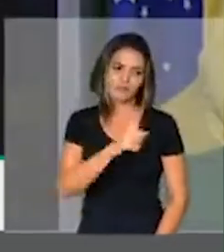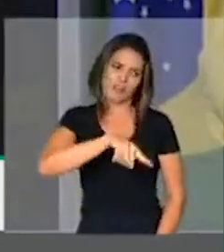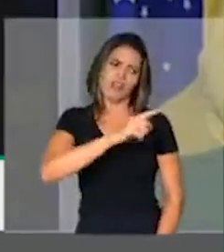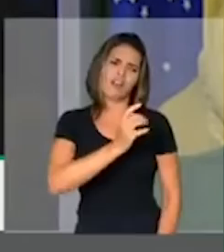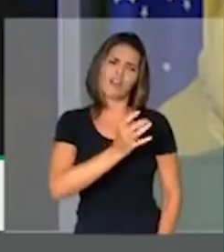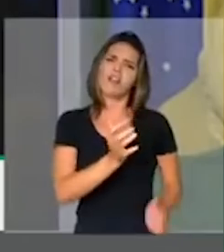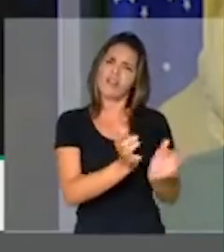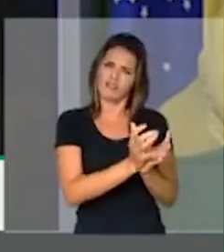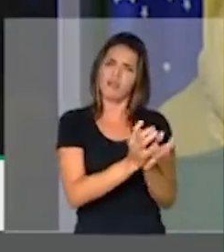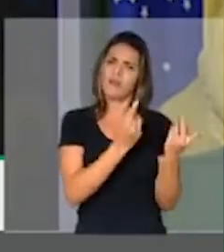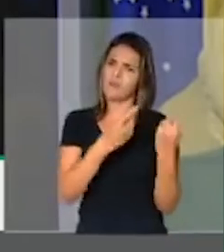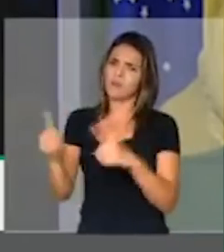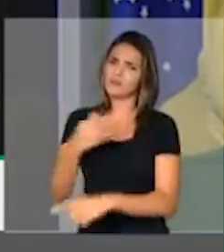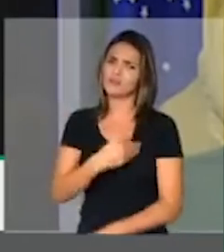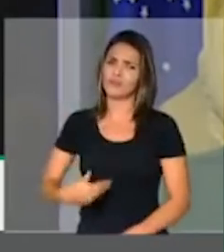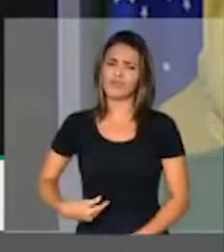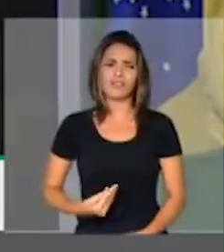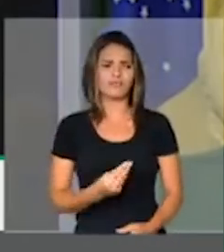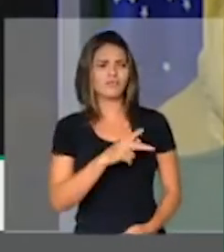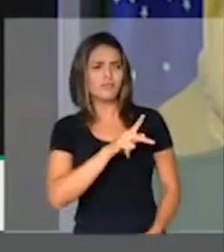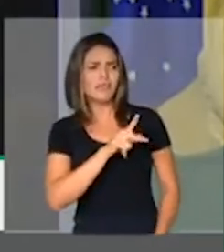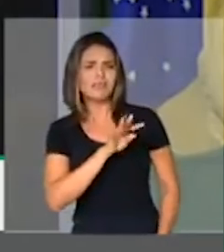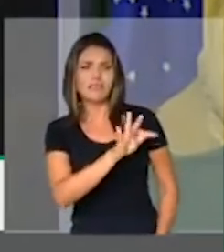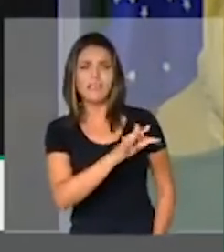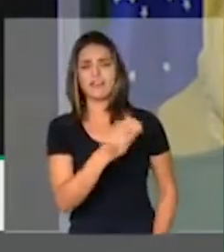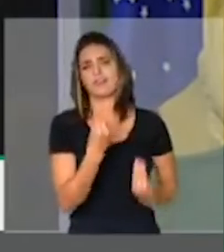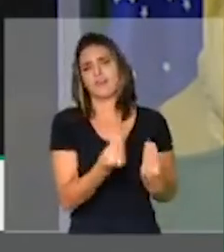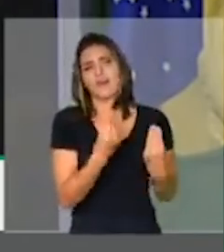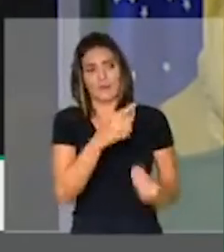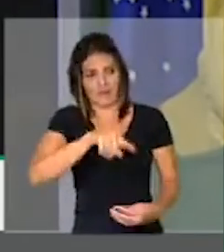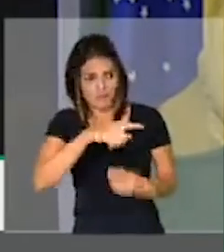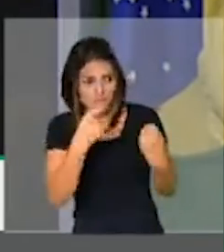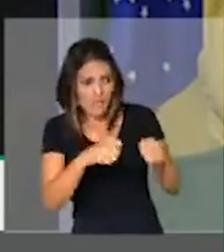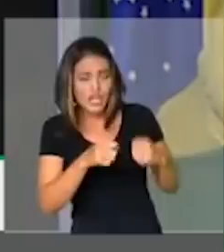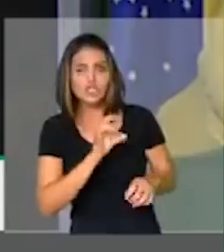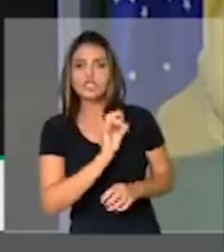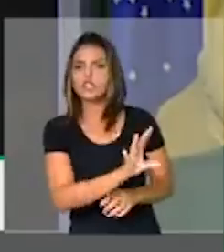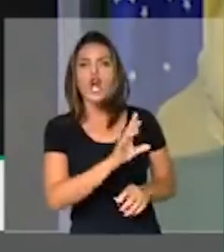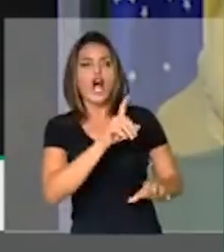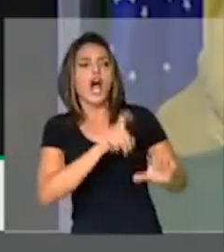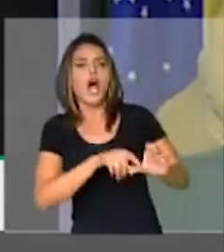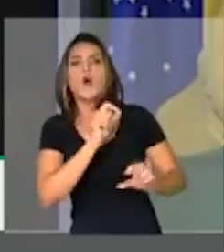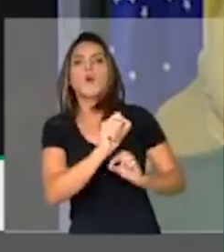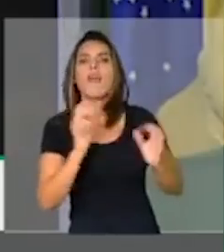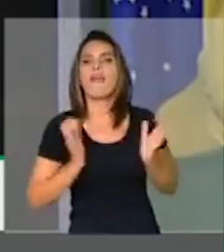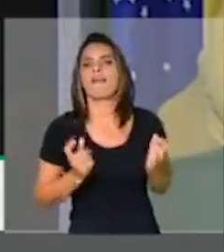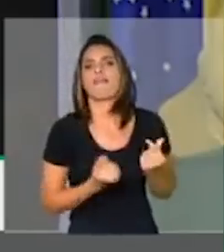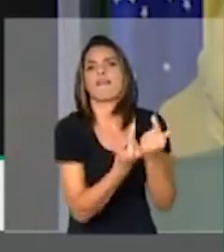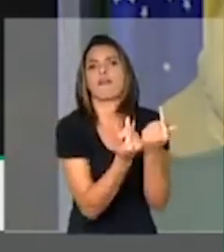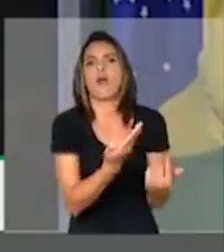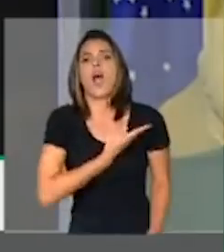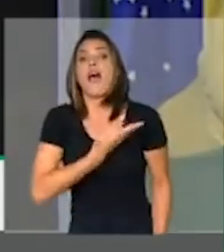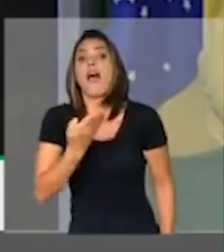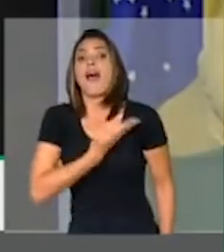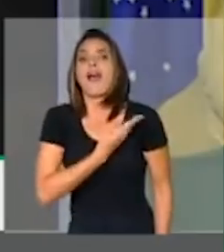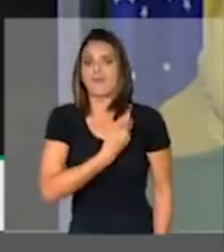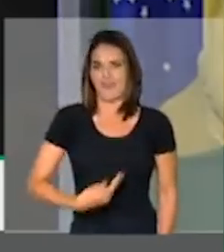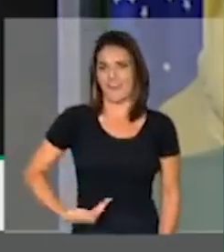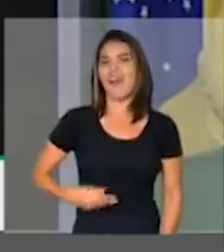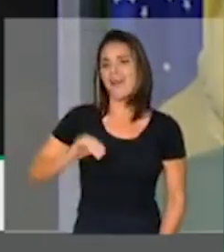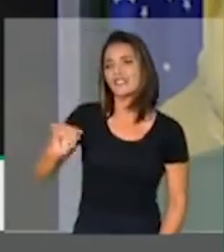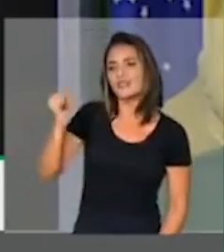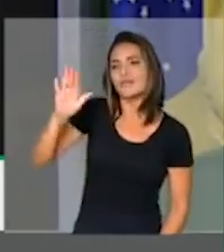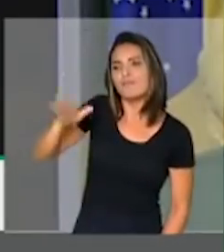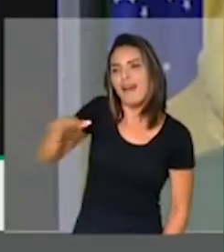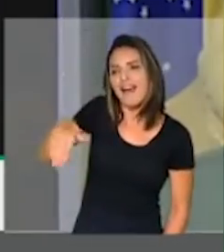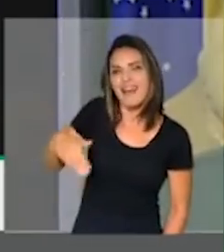caras merecem juro barato na visão do PT. Né? No que depender deles, é só rico amigo do governo que tem juro barato. Agora, o pobre